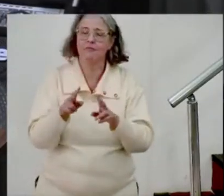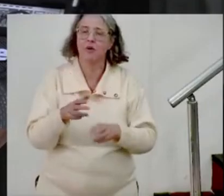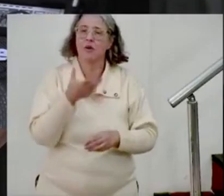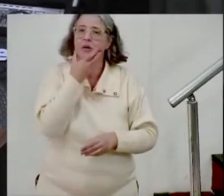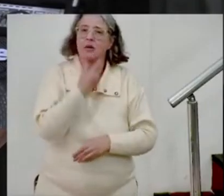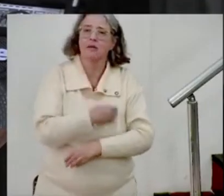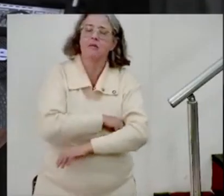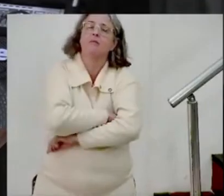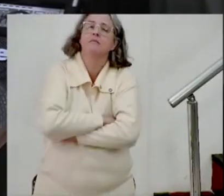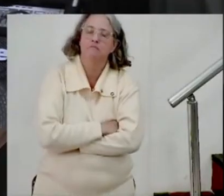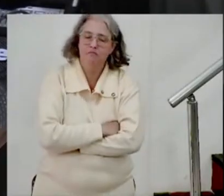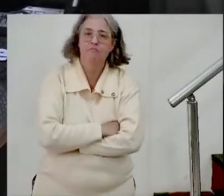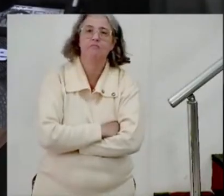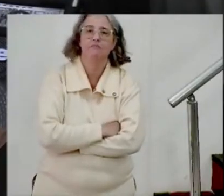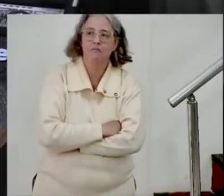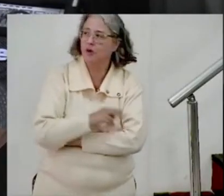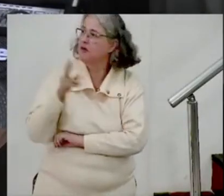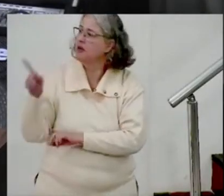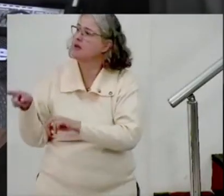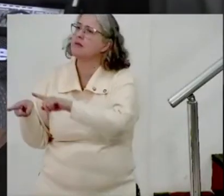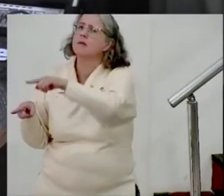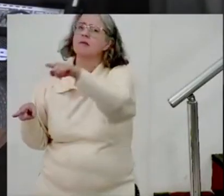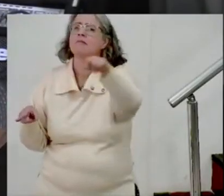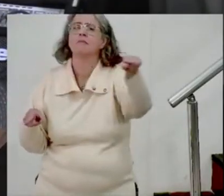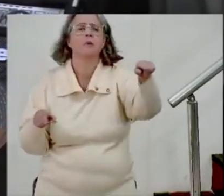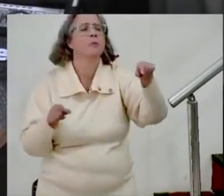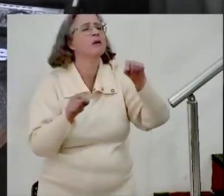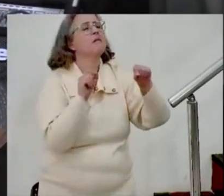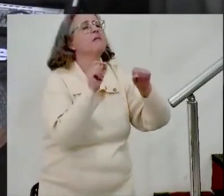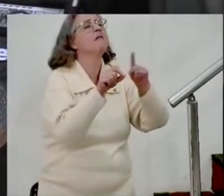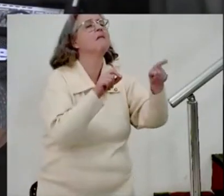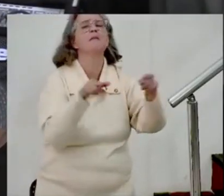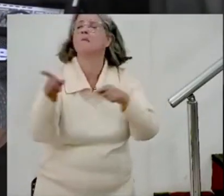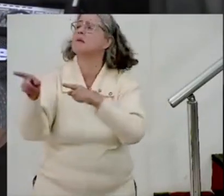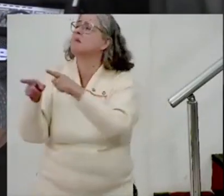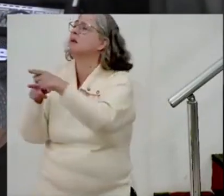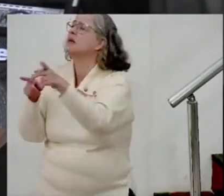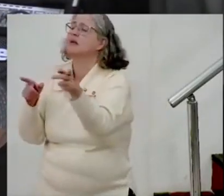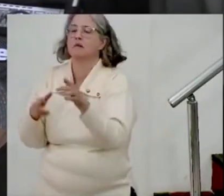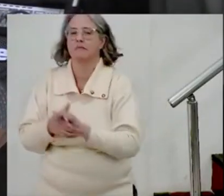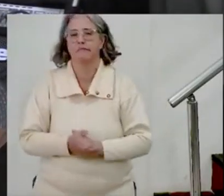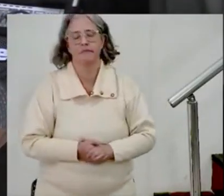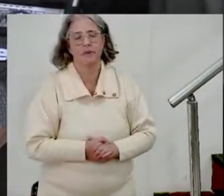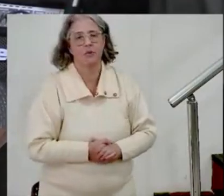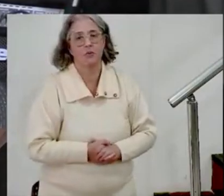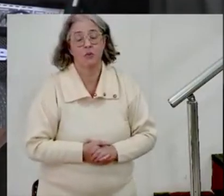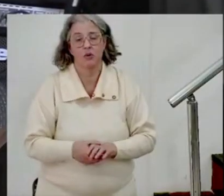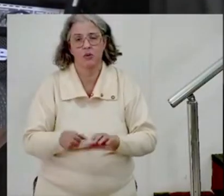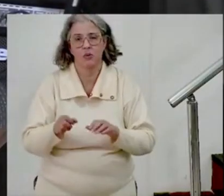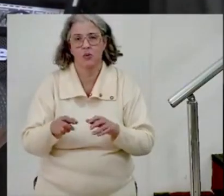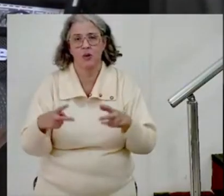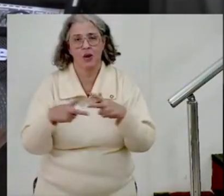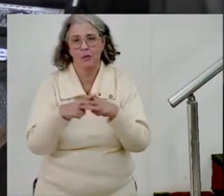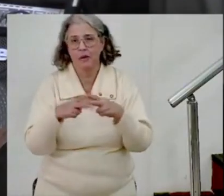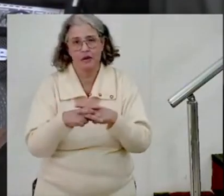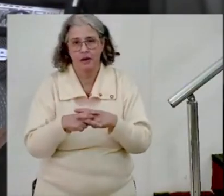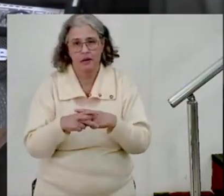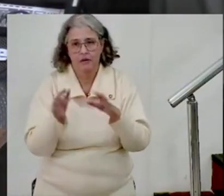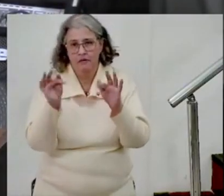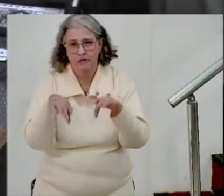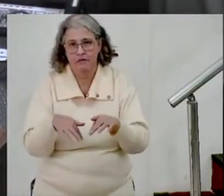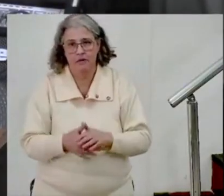a guarnição leste e tal, e comandando tudo dali. Quando a batalha termina, você vai ver os prisioneiros